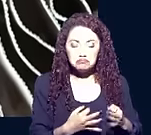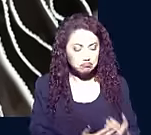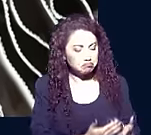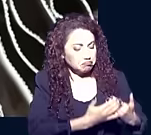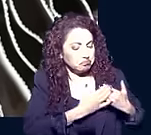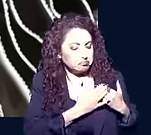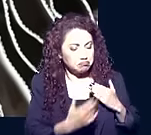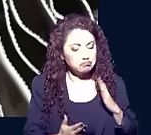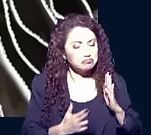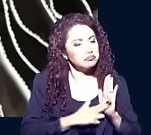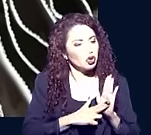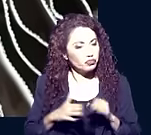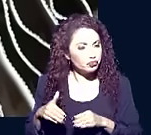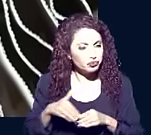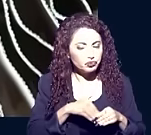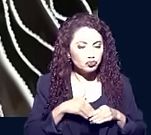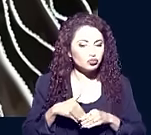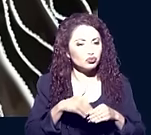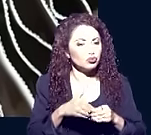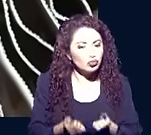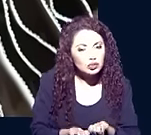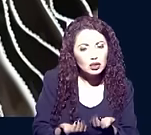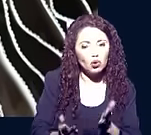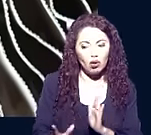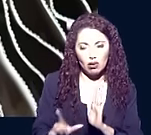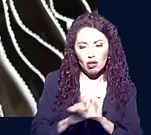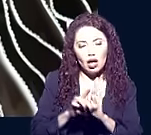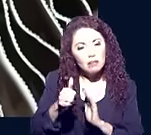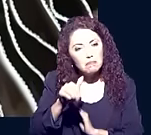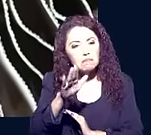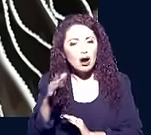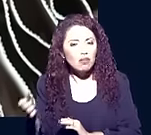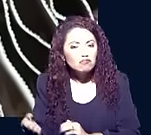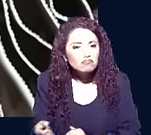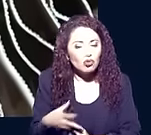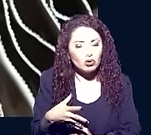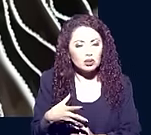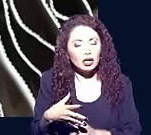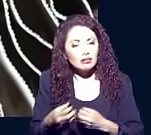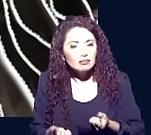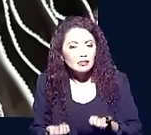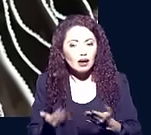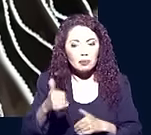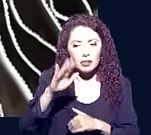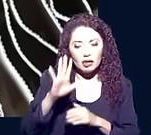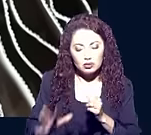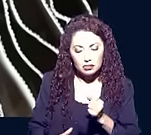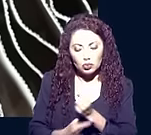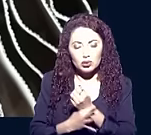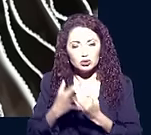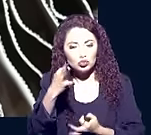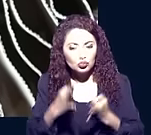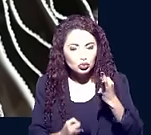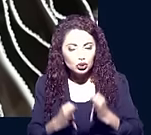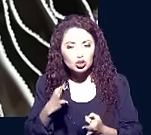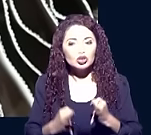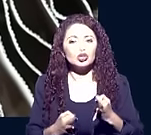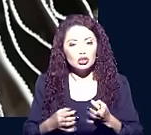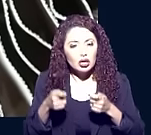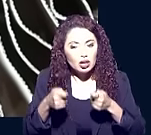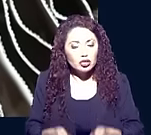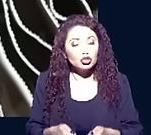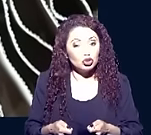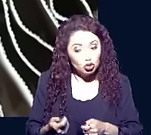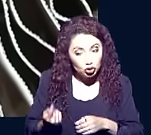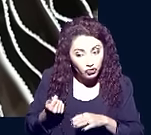papel entregando ao país legislações mais modernas que trazem mais segurança jurídica garantia de investimentos e diminuição de